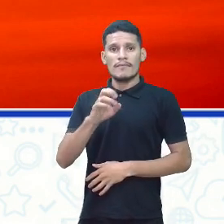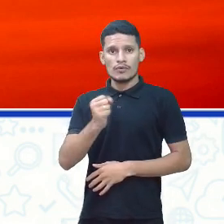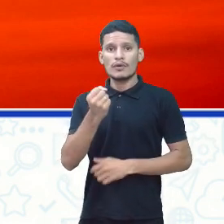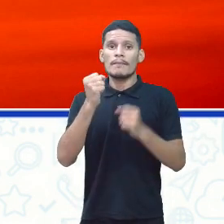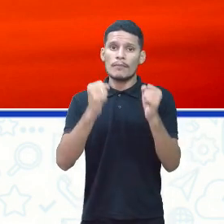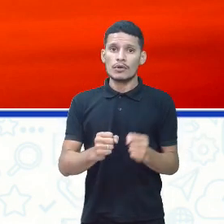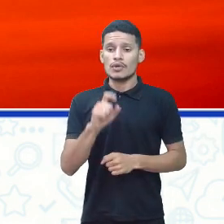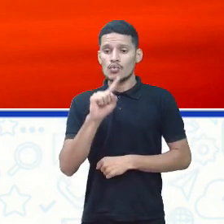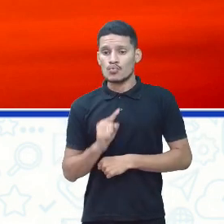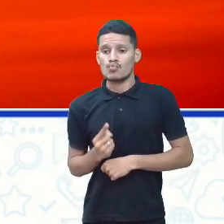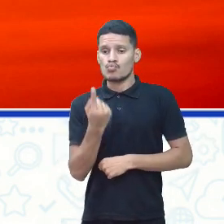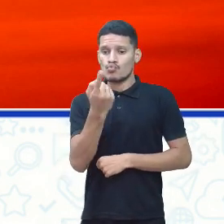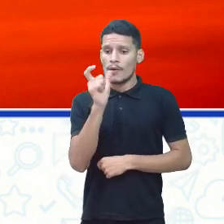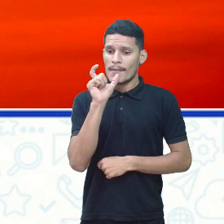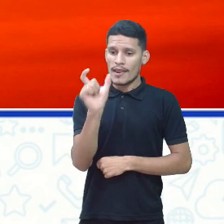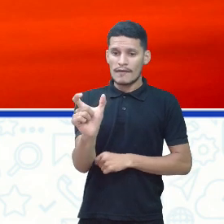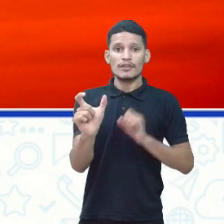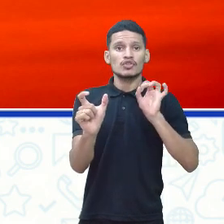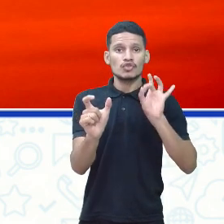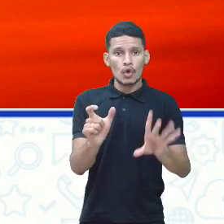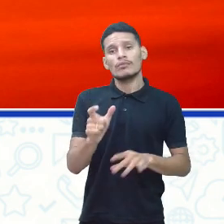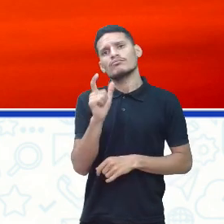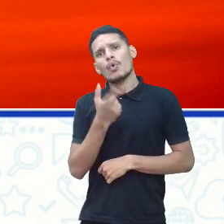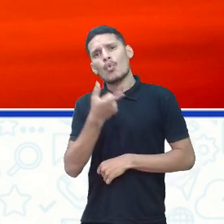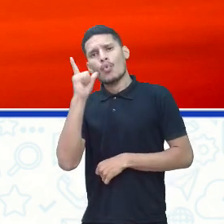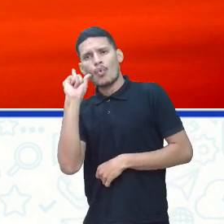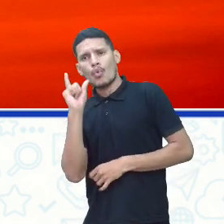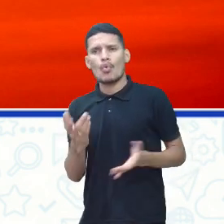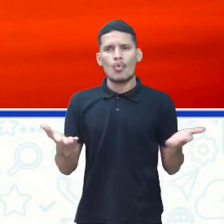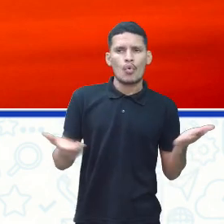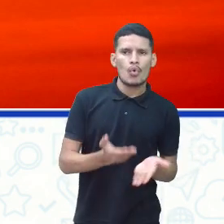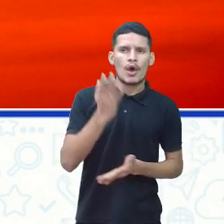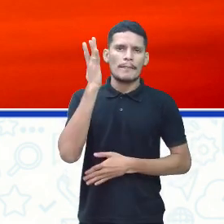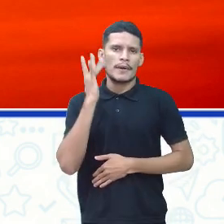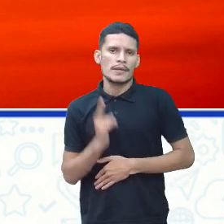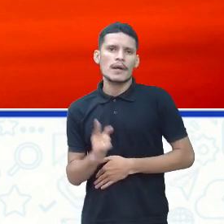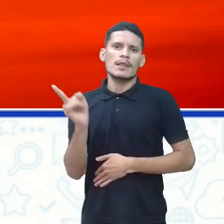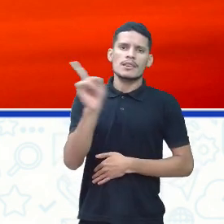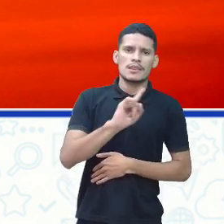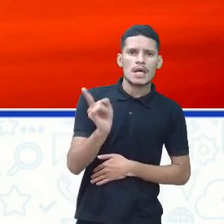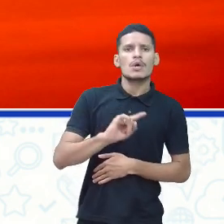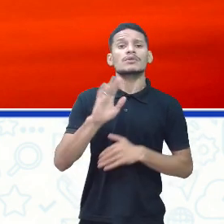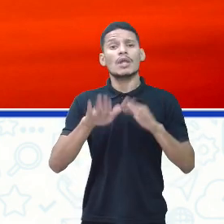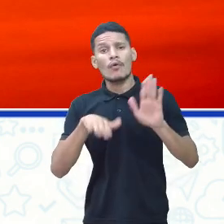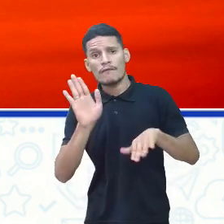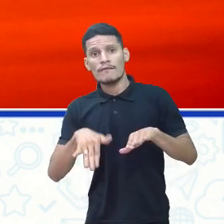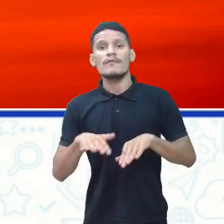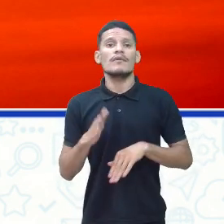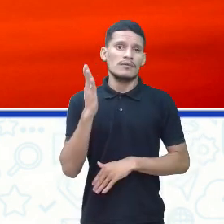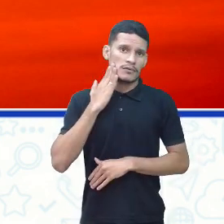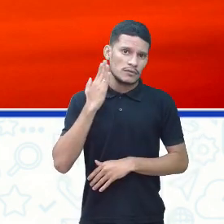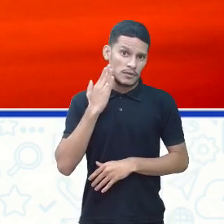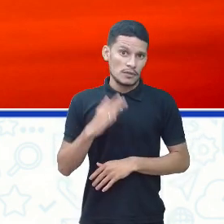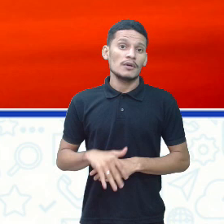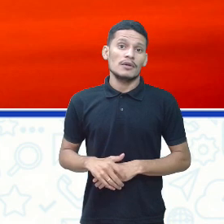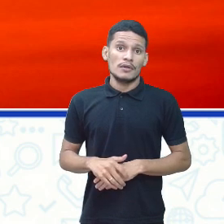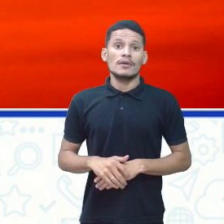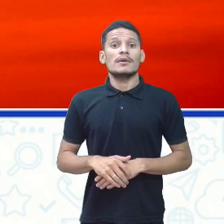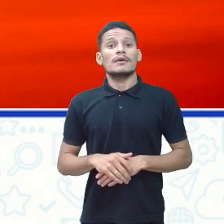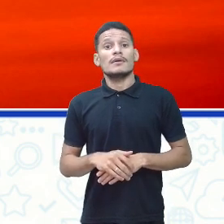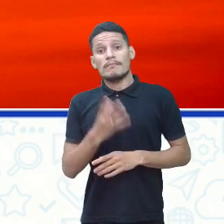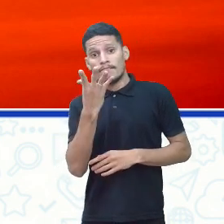só palavra, como vimos, ontem, hoje, amanhã, não, talvez, né,